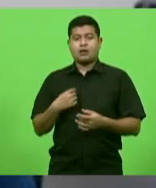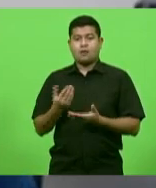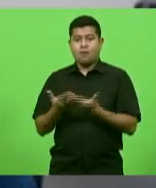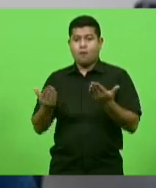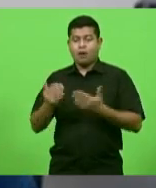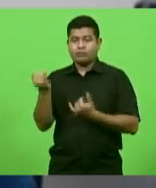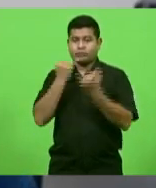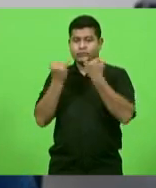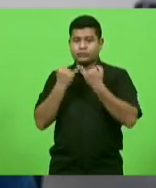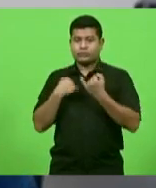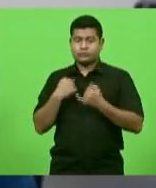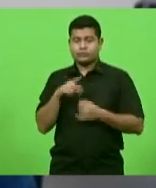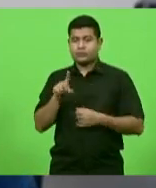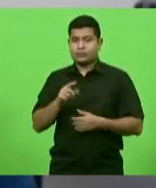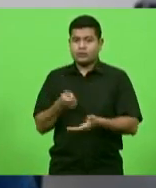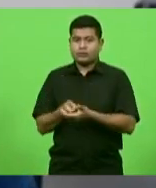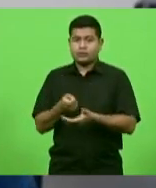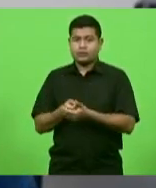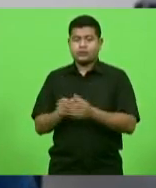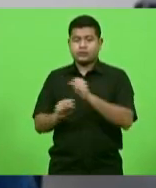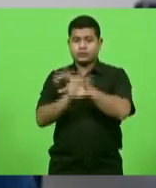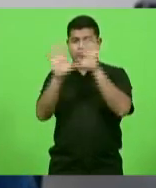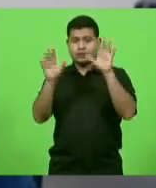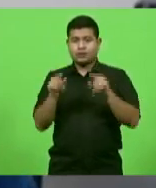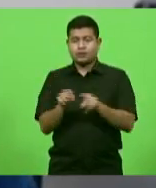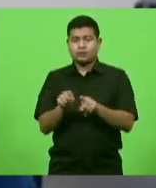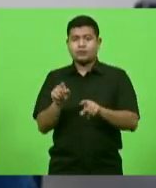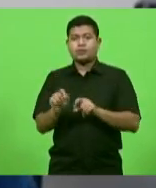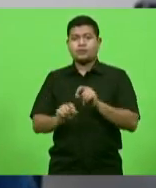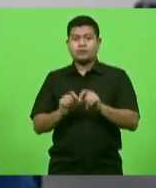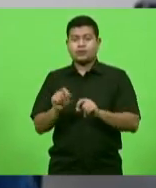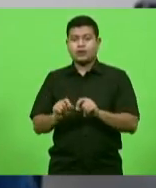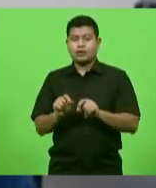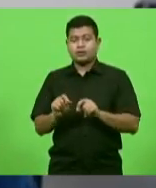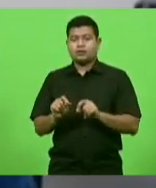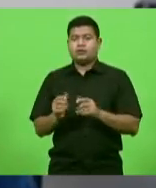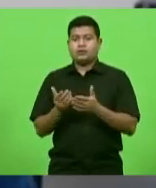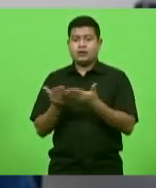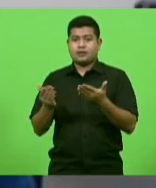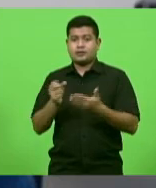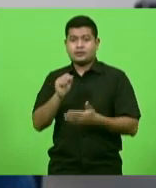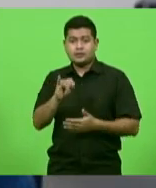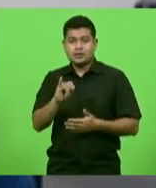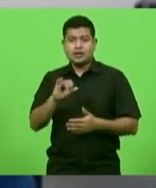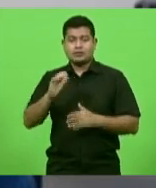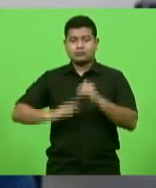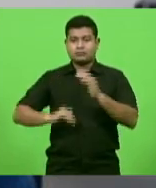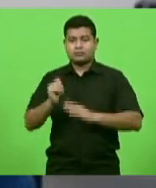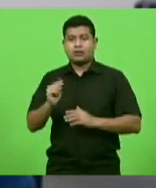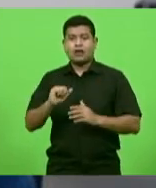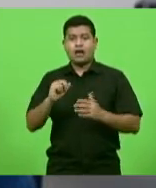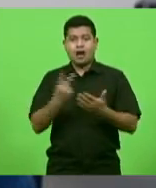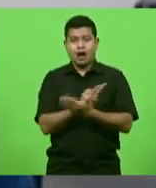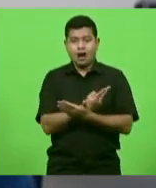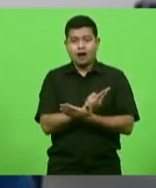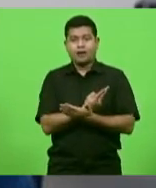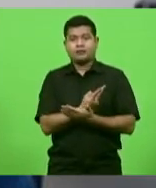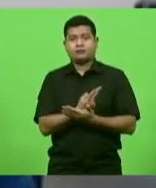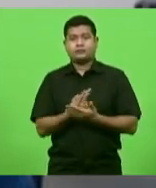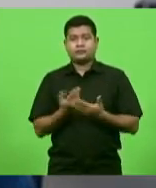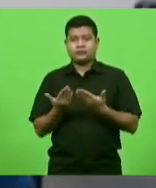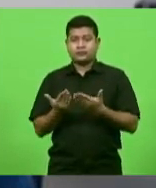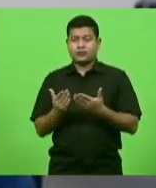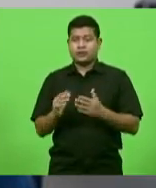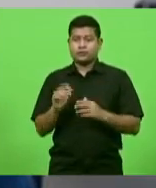se existe sim e a descrição Clara das condutas potencialmente violadas as normas constitucionais permitindo ao acusado o